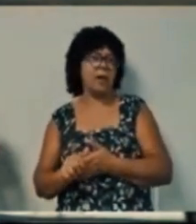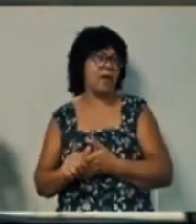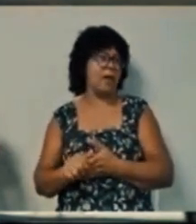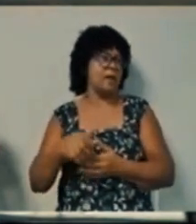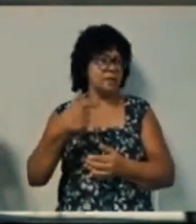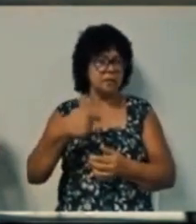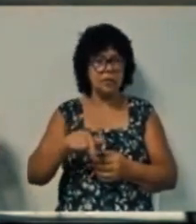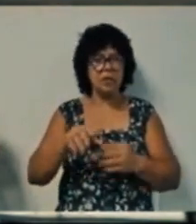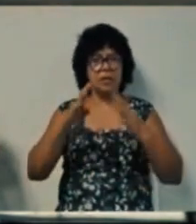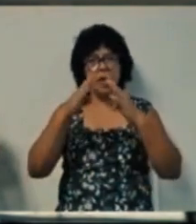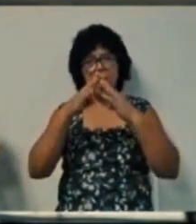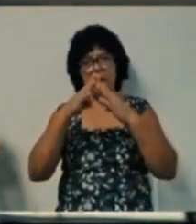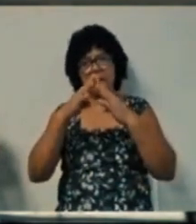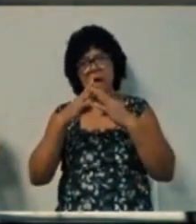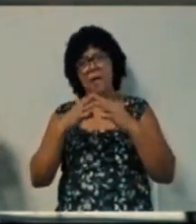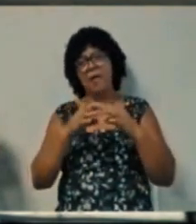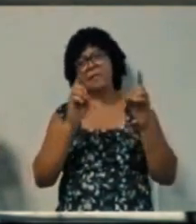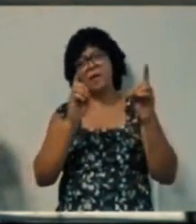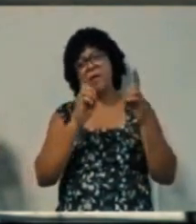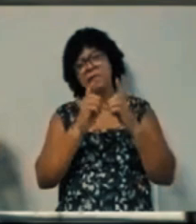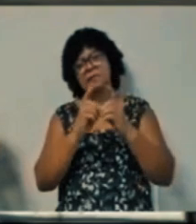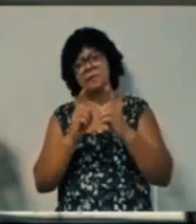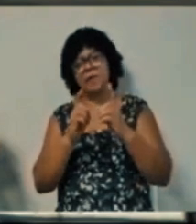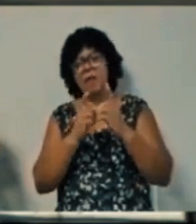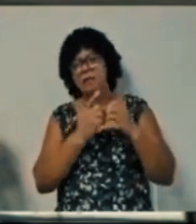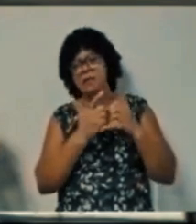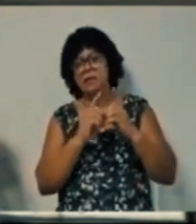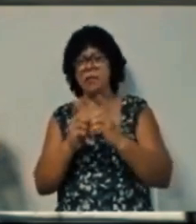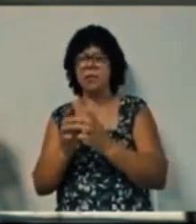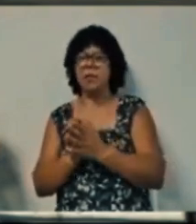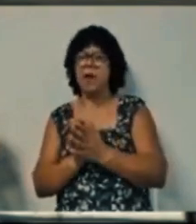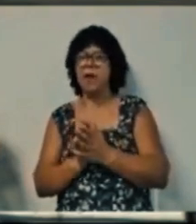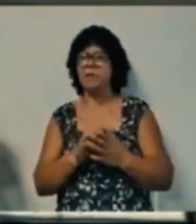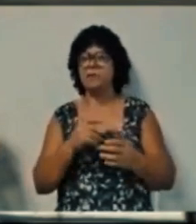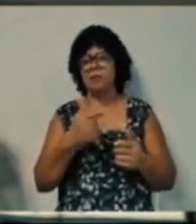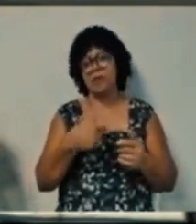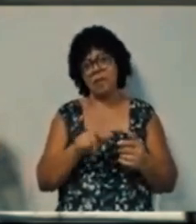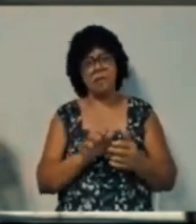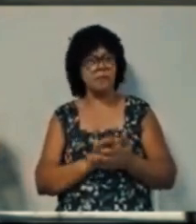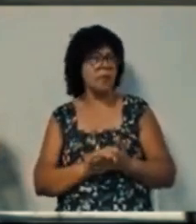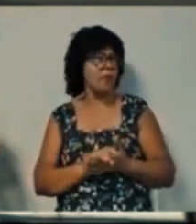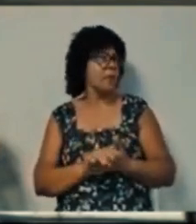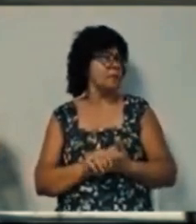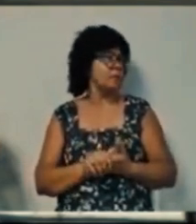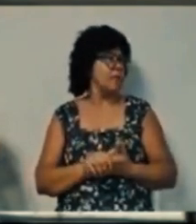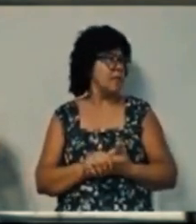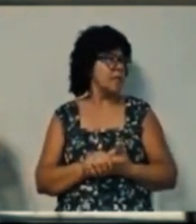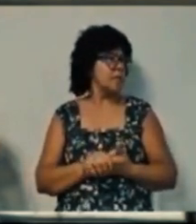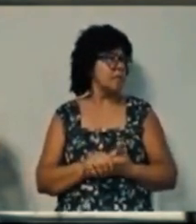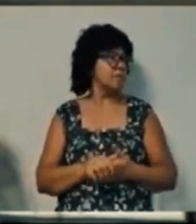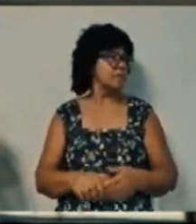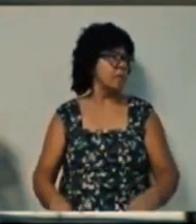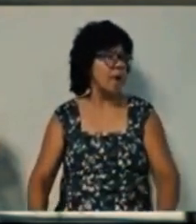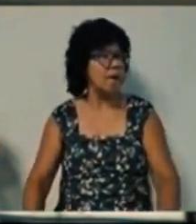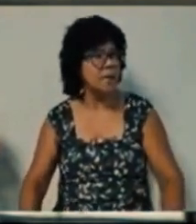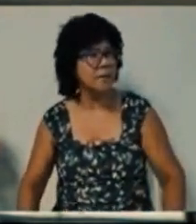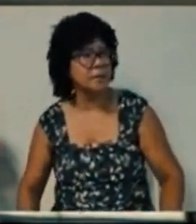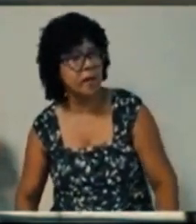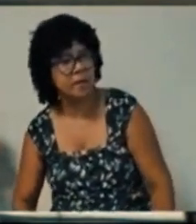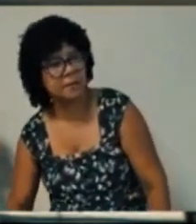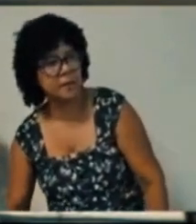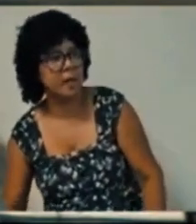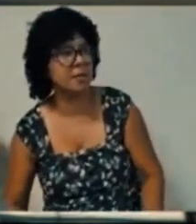discipulado. Por quê, irmã? Porque eu vou passar por uma cirurgia. Cirurgia do quê, irmã? Ah, eu